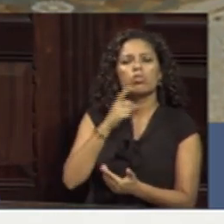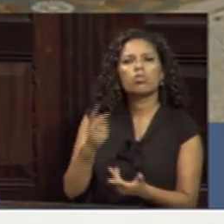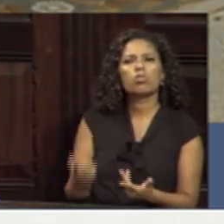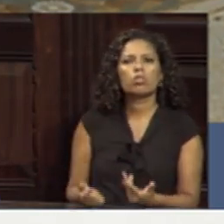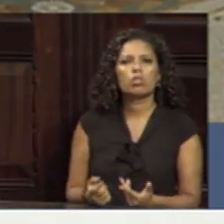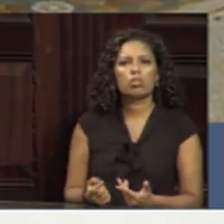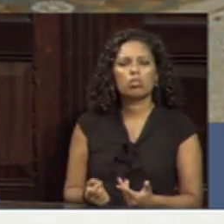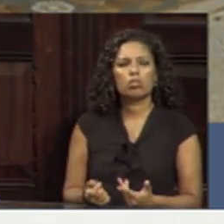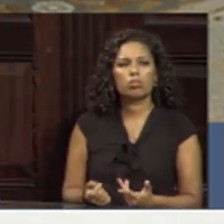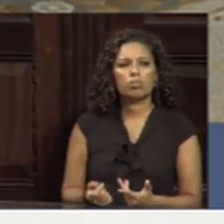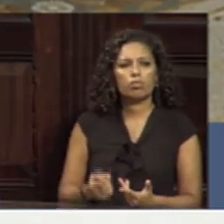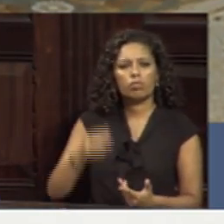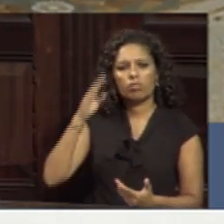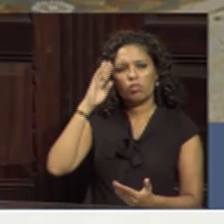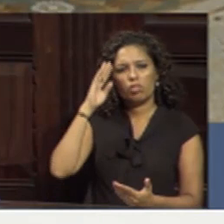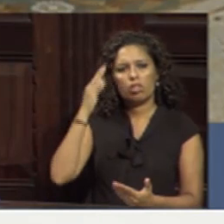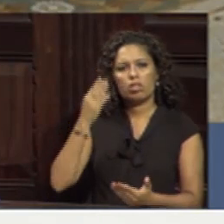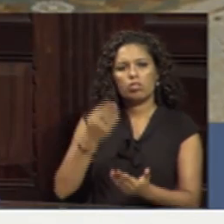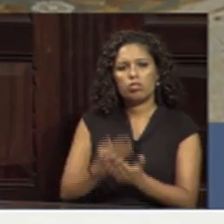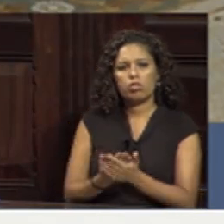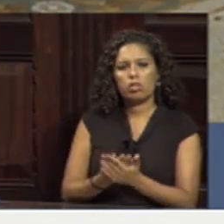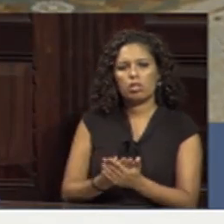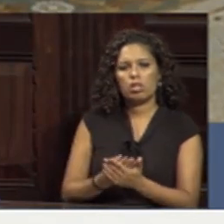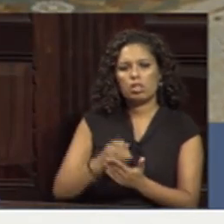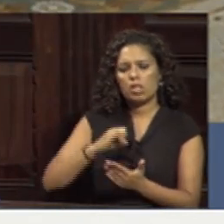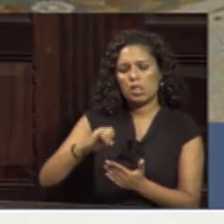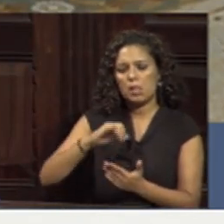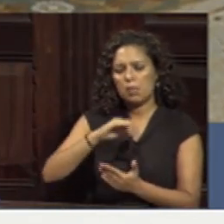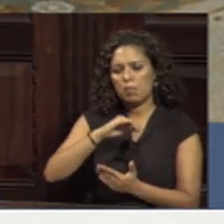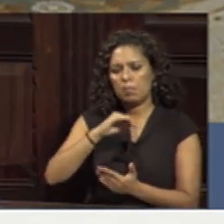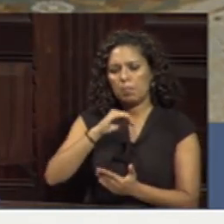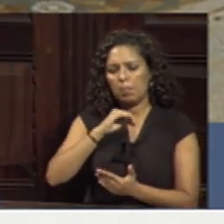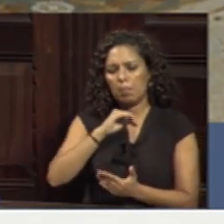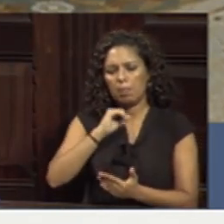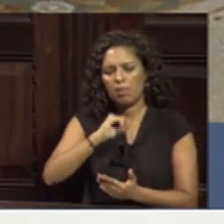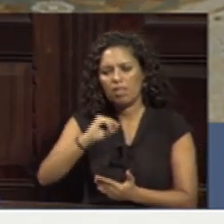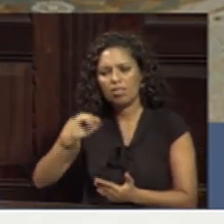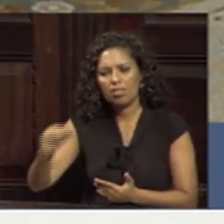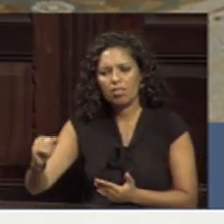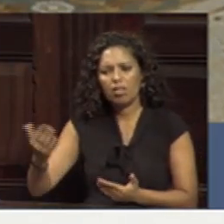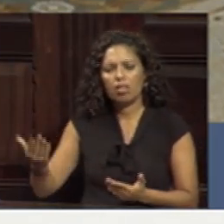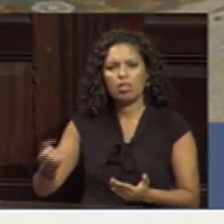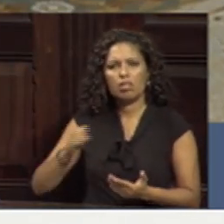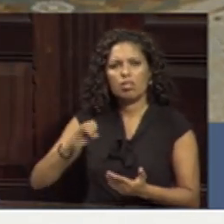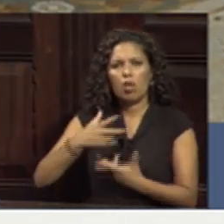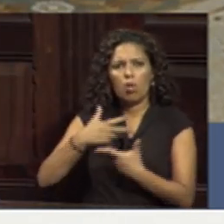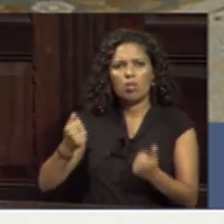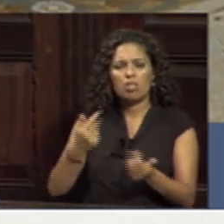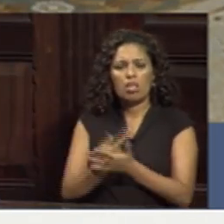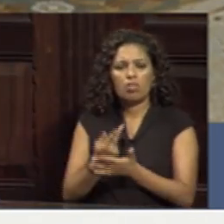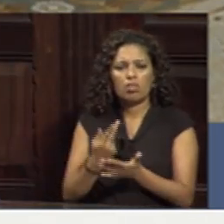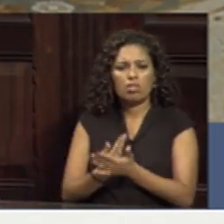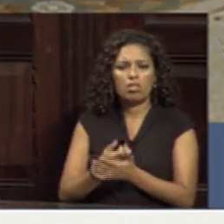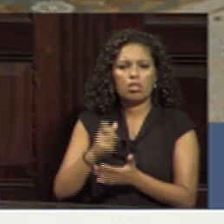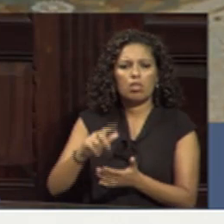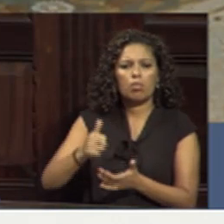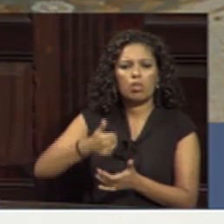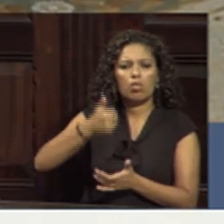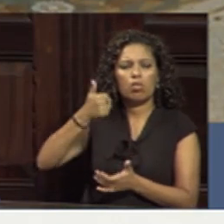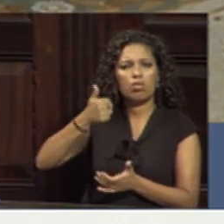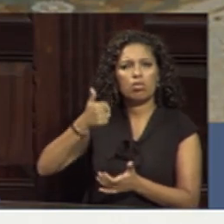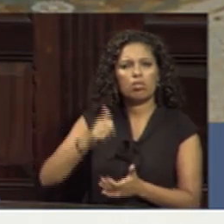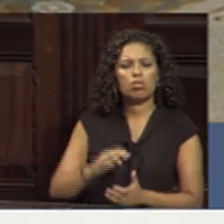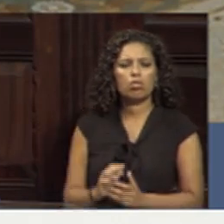Acredita que pela maldade, pela perversidade, vai ganhando espaço e vai ganhando corpo, causando